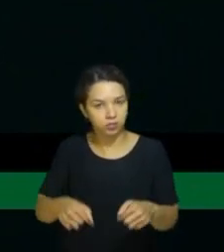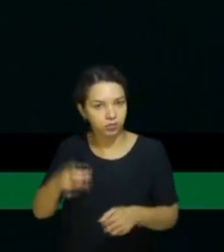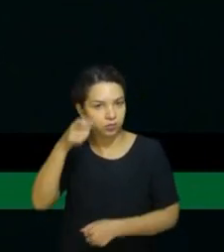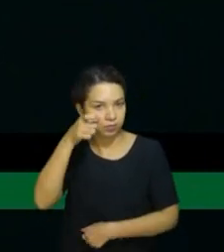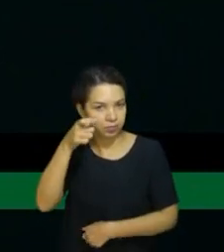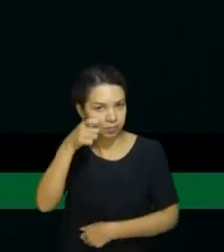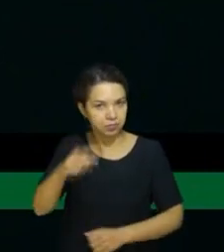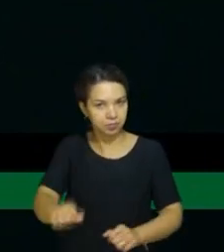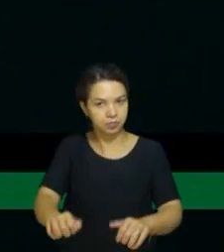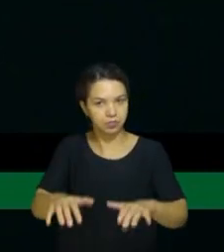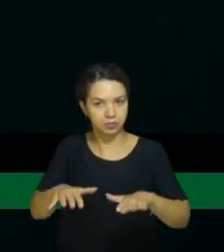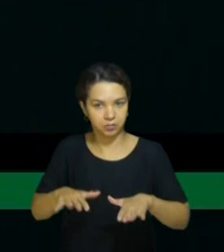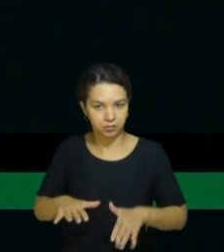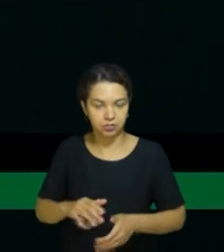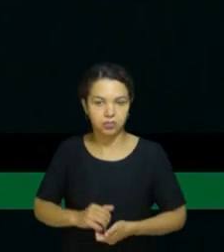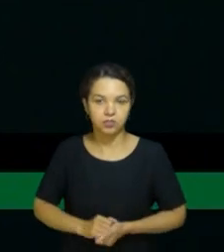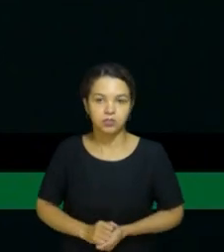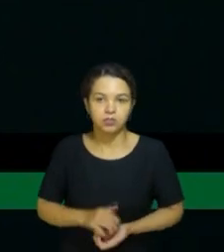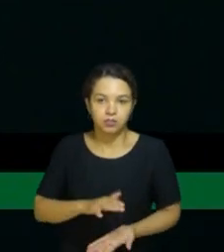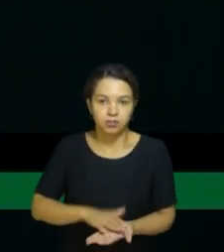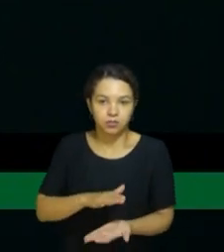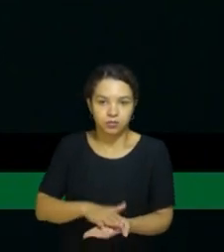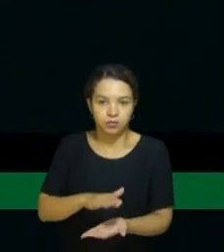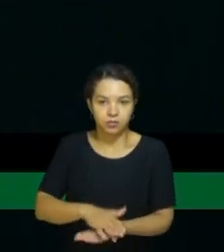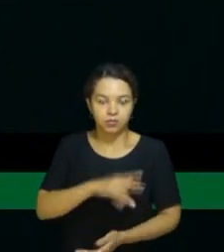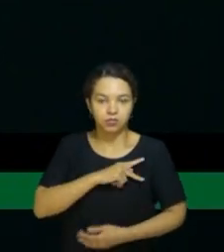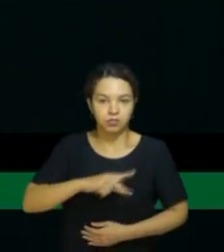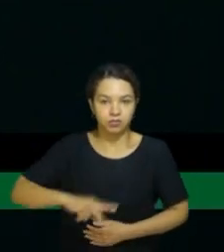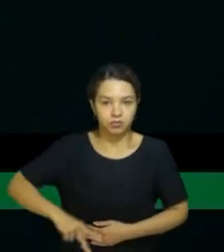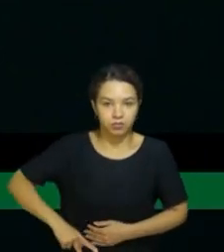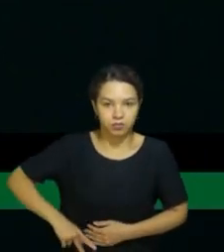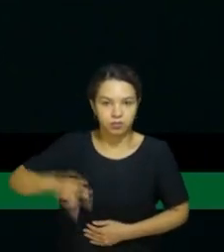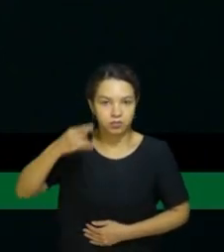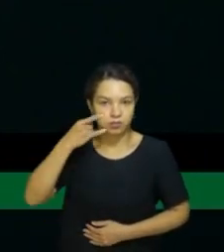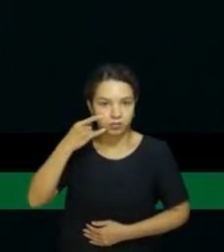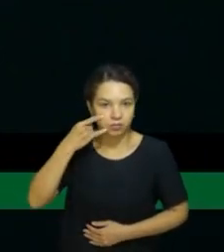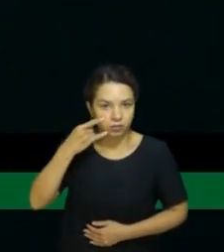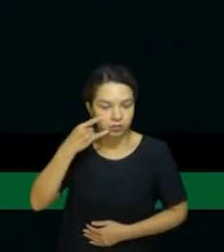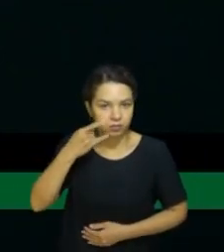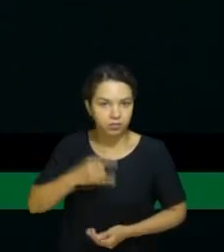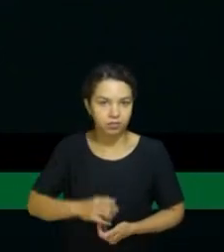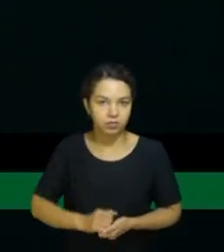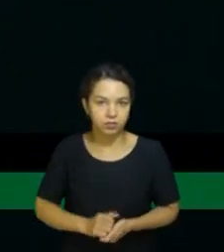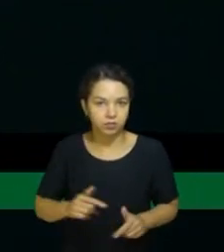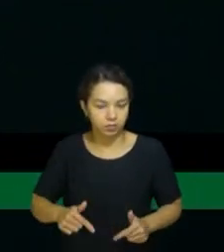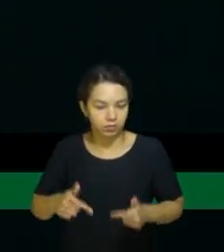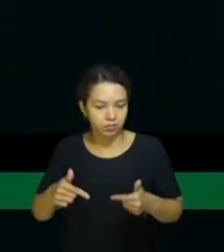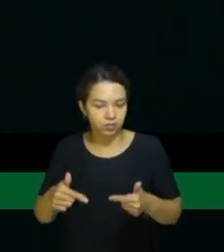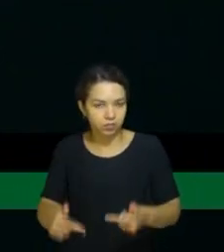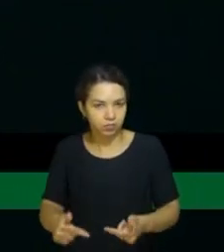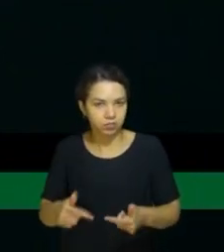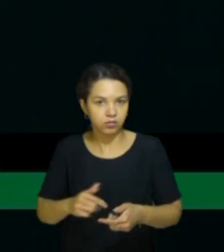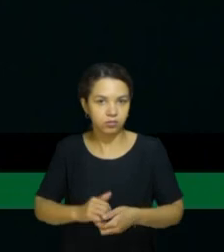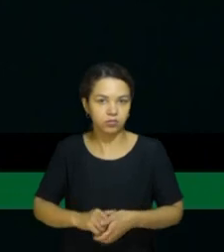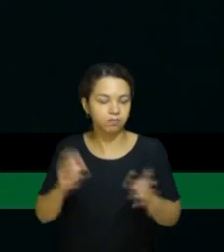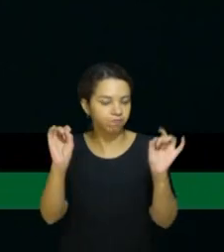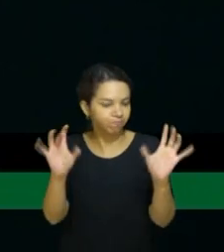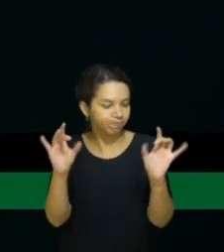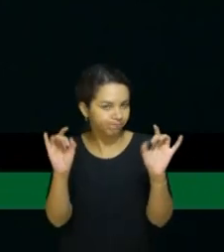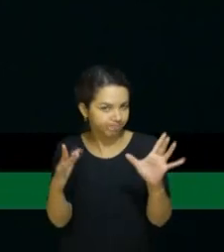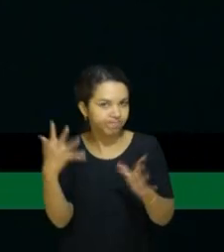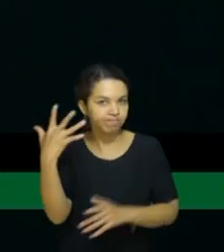nossa sessão parabenizar o presidente Mauro de Nadal pela iniciativa brilhante